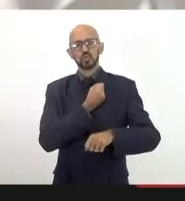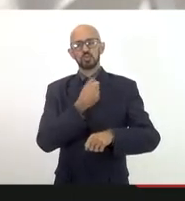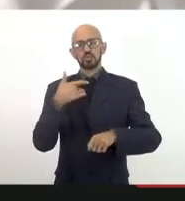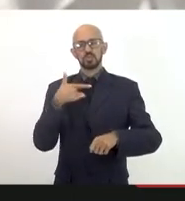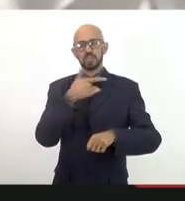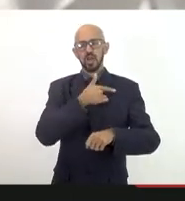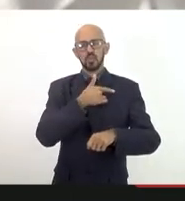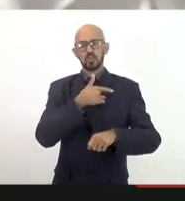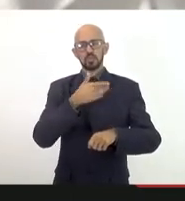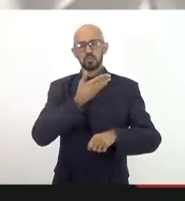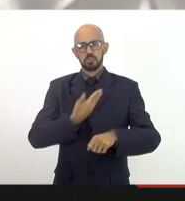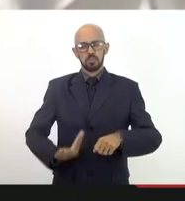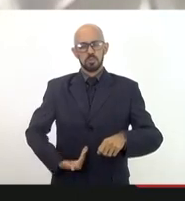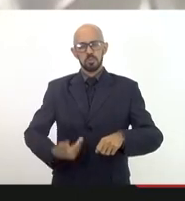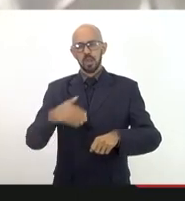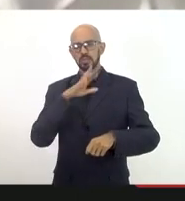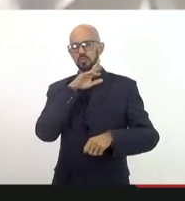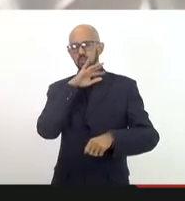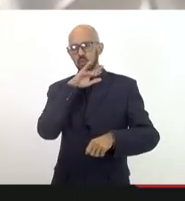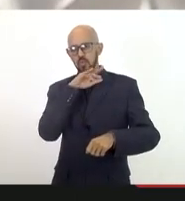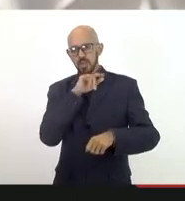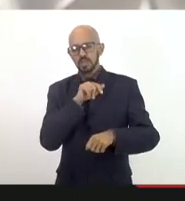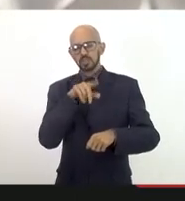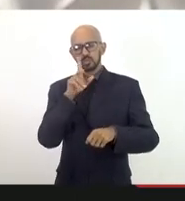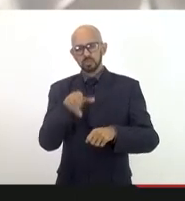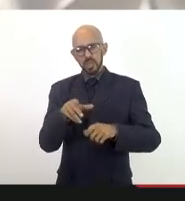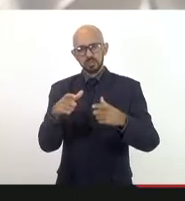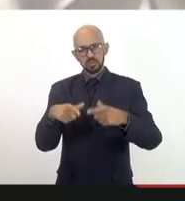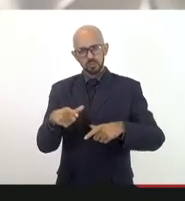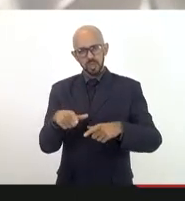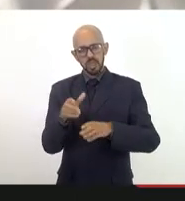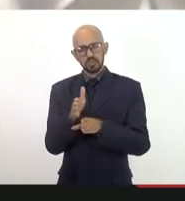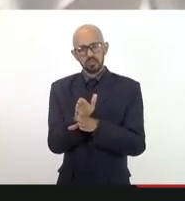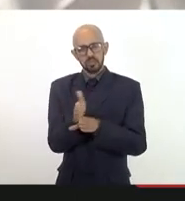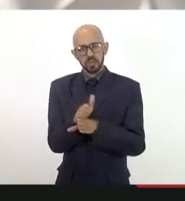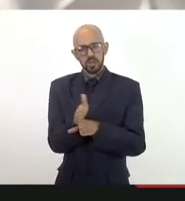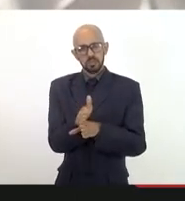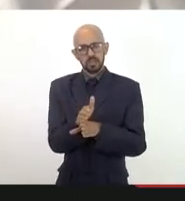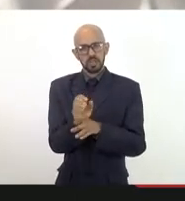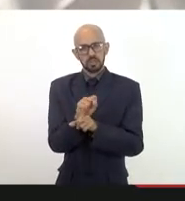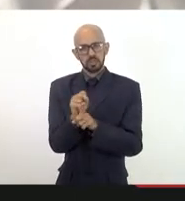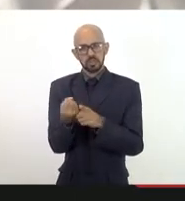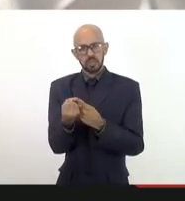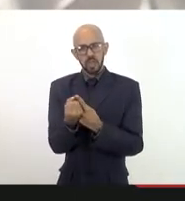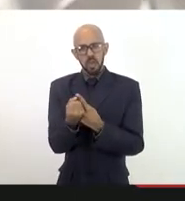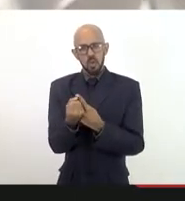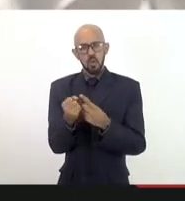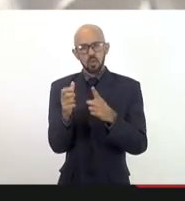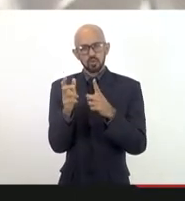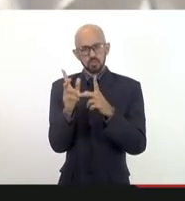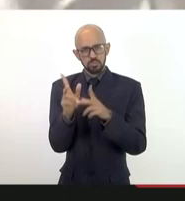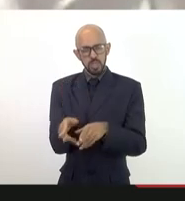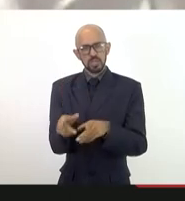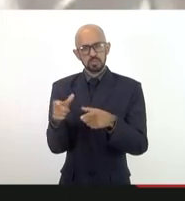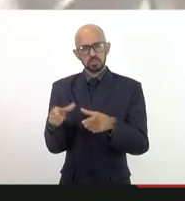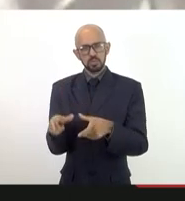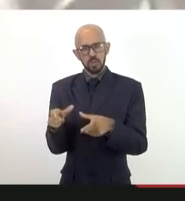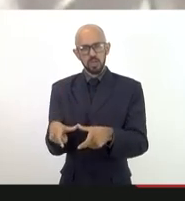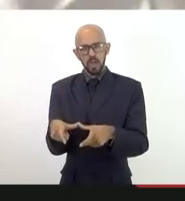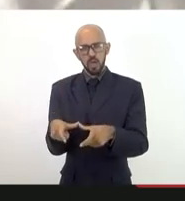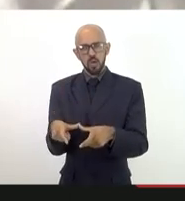pública, os mesmos territórios de vulnerabilidade social, os mesmos territórios de um crescente